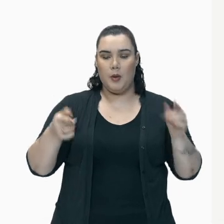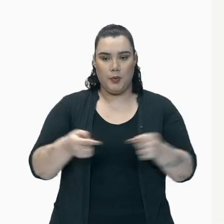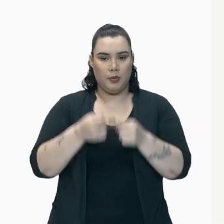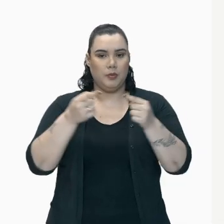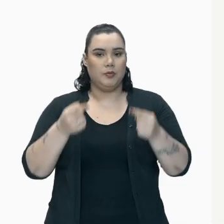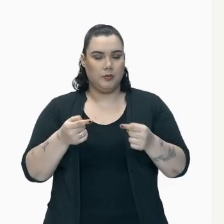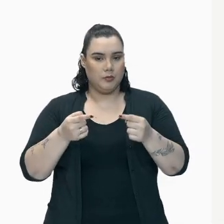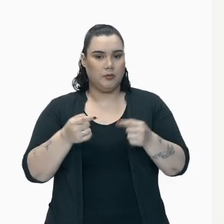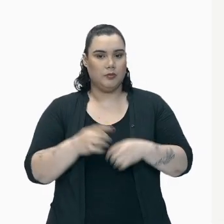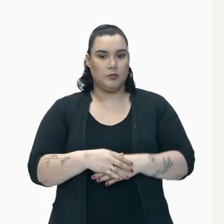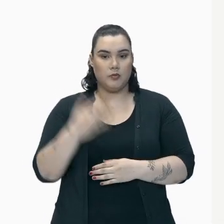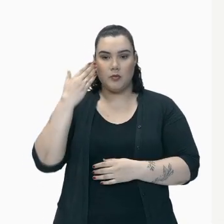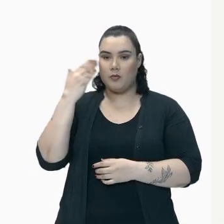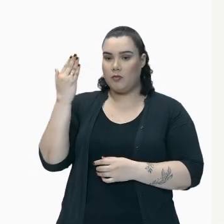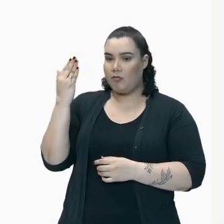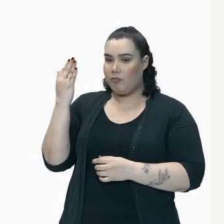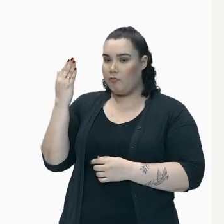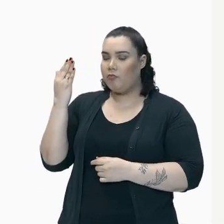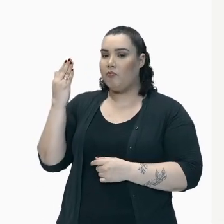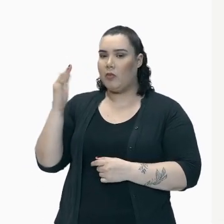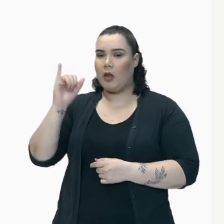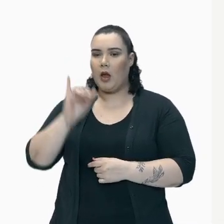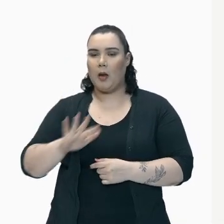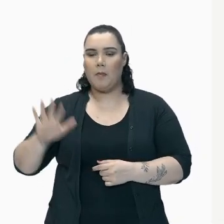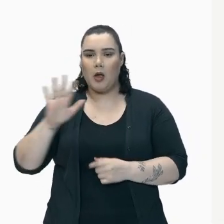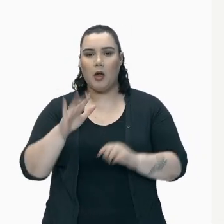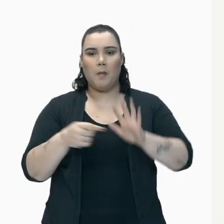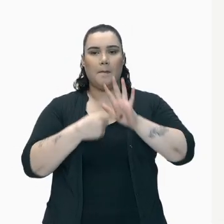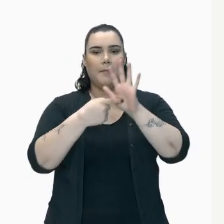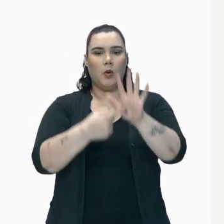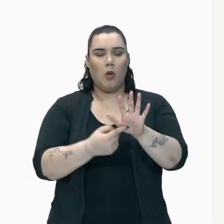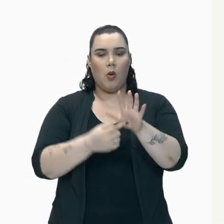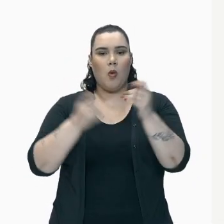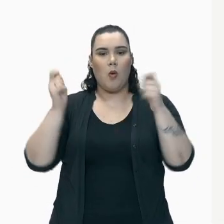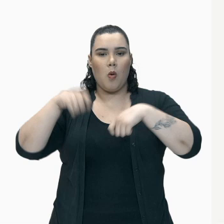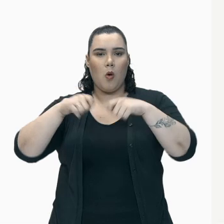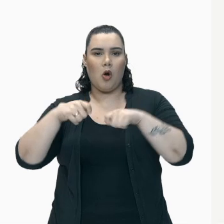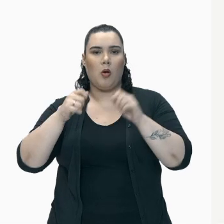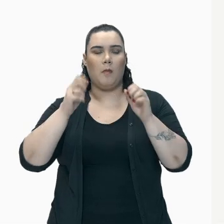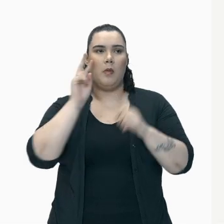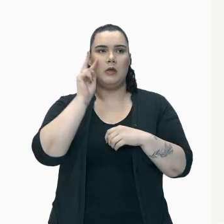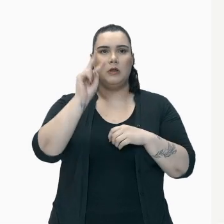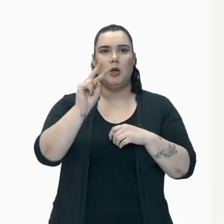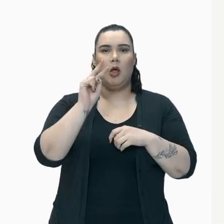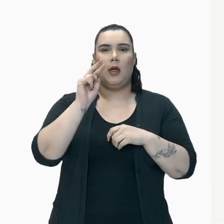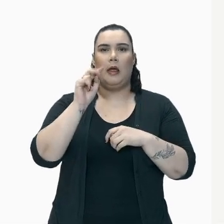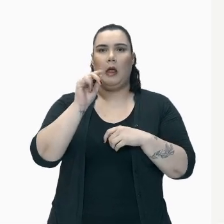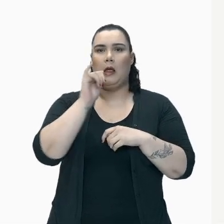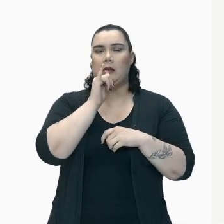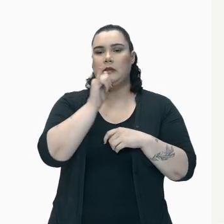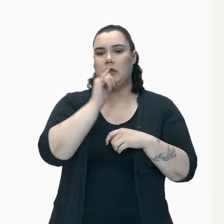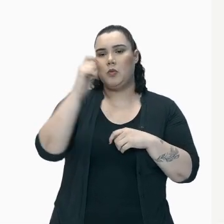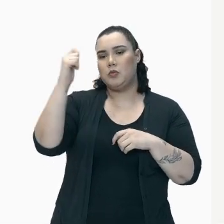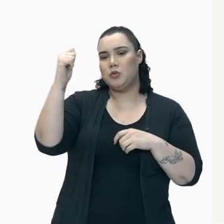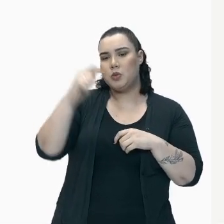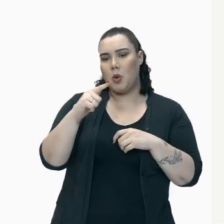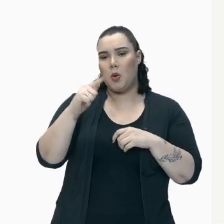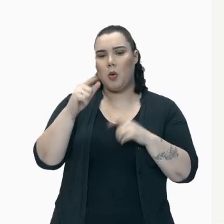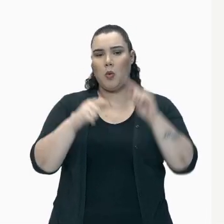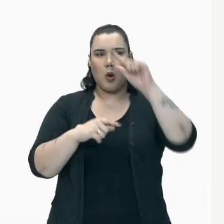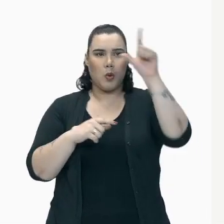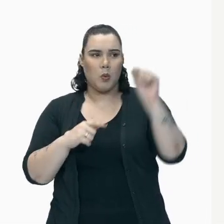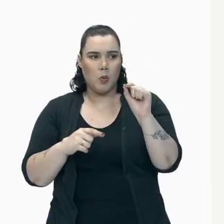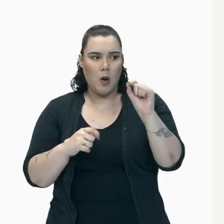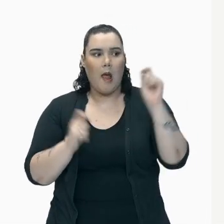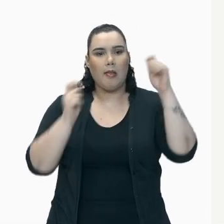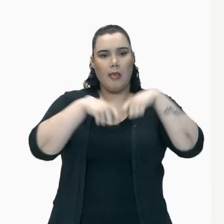a observação astronômica para o cultivo de certas culturas,